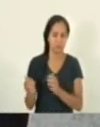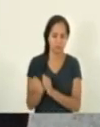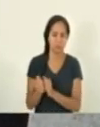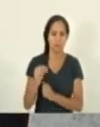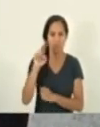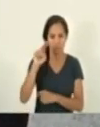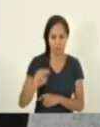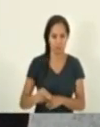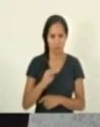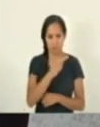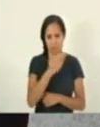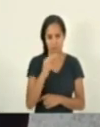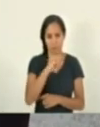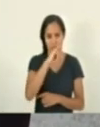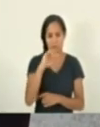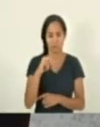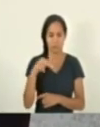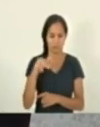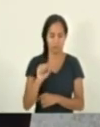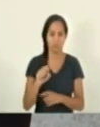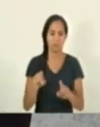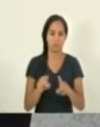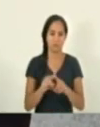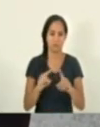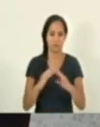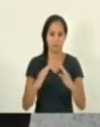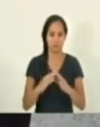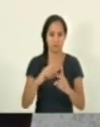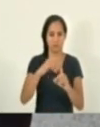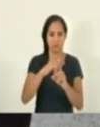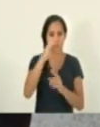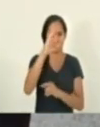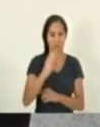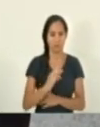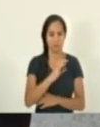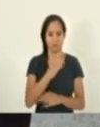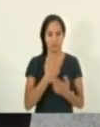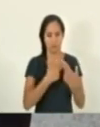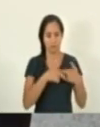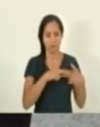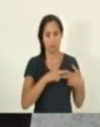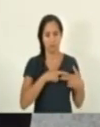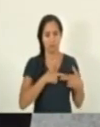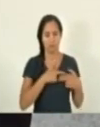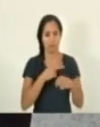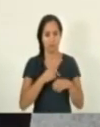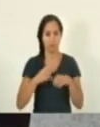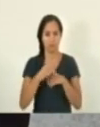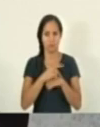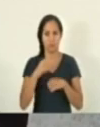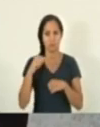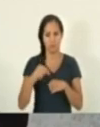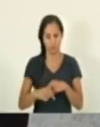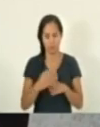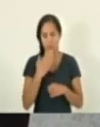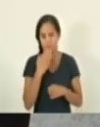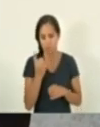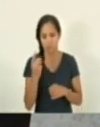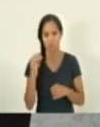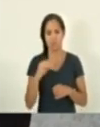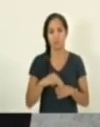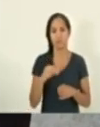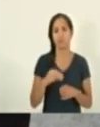Padre Jonas, e a Igreja Católica está de luto no nosso país, e eu venho aqui solicitar um minuto de